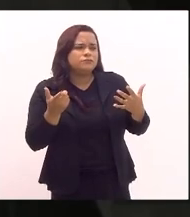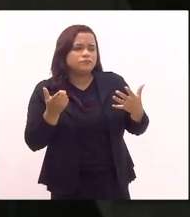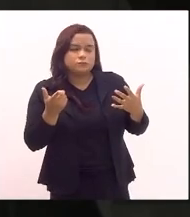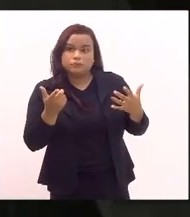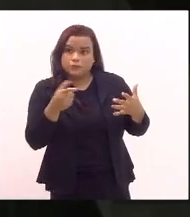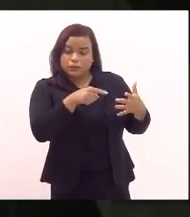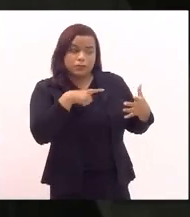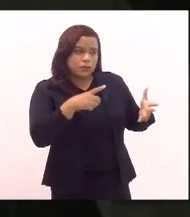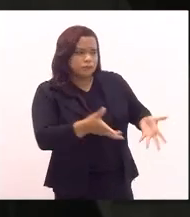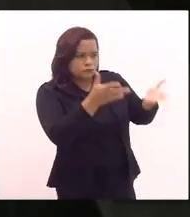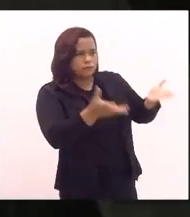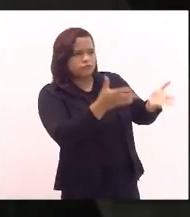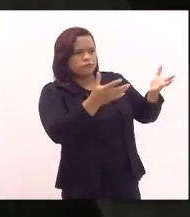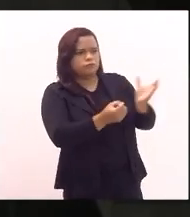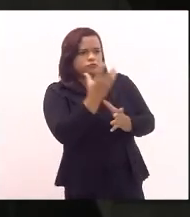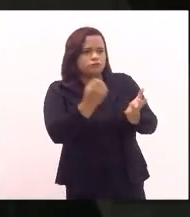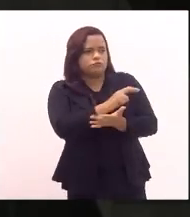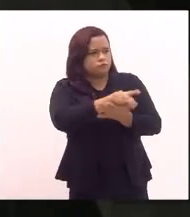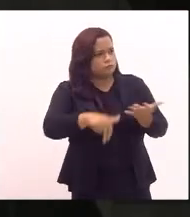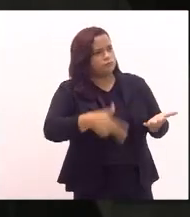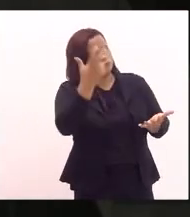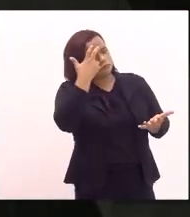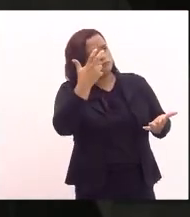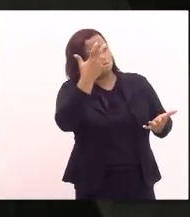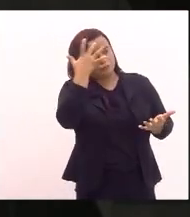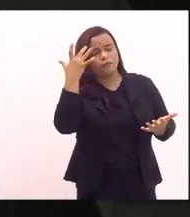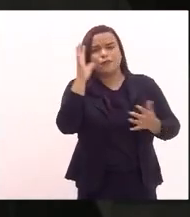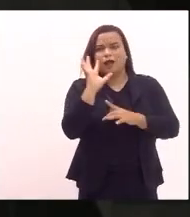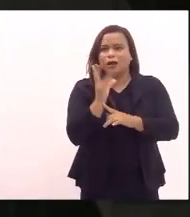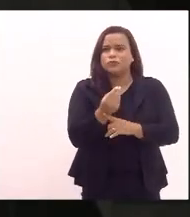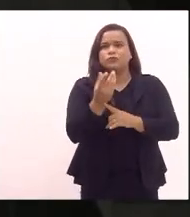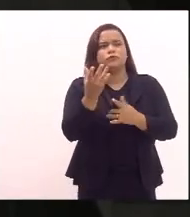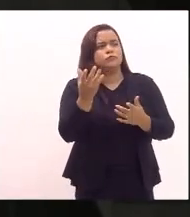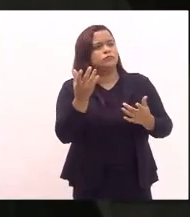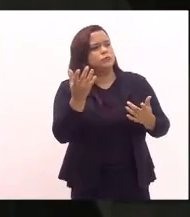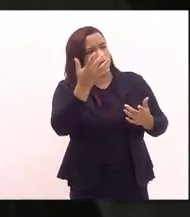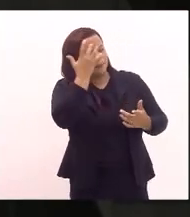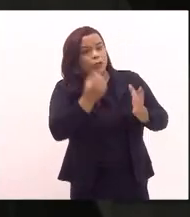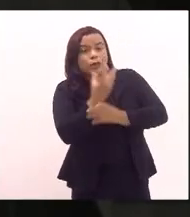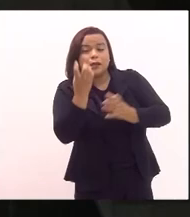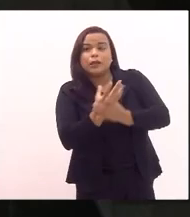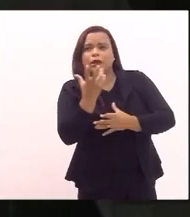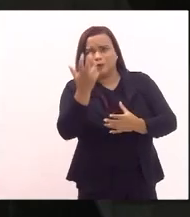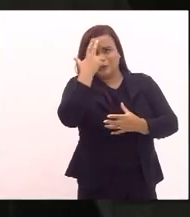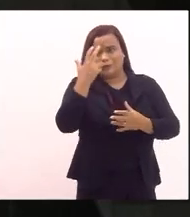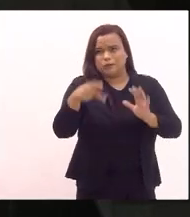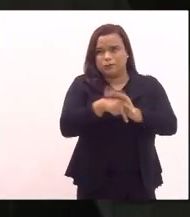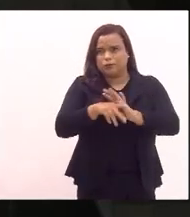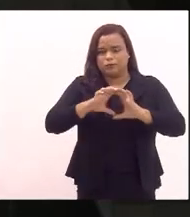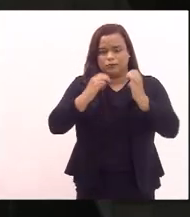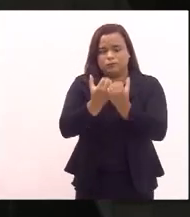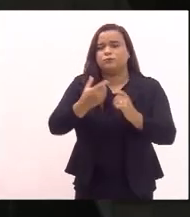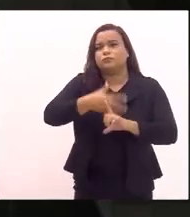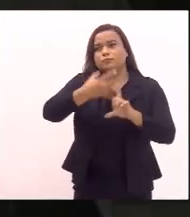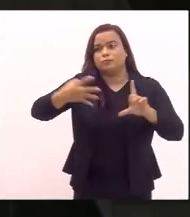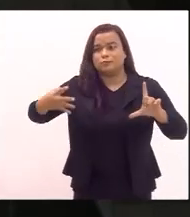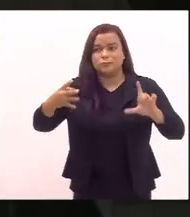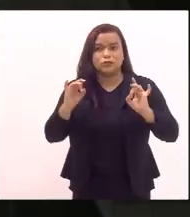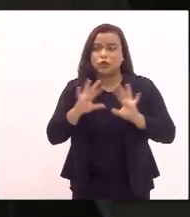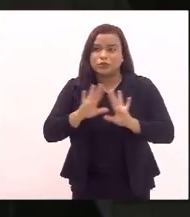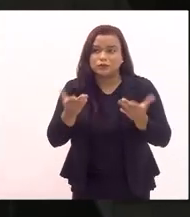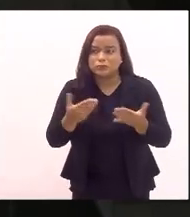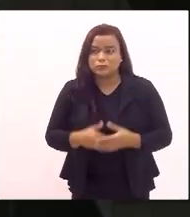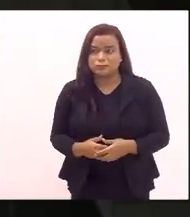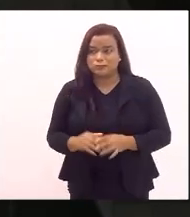à produção cultural de artistas produtores fazedores de cultura da comunidade LGBT queria mais apenas